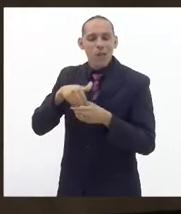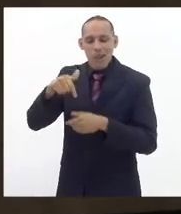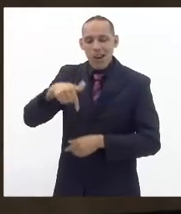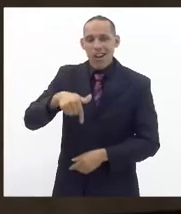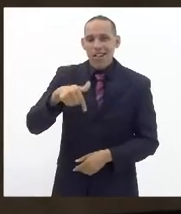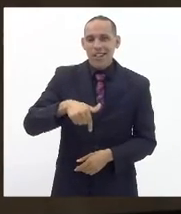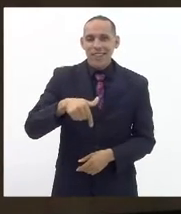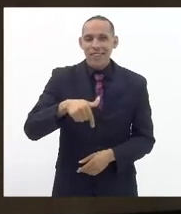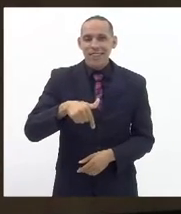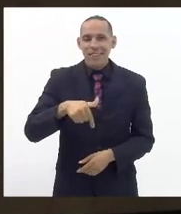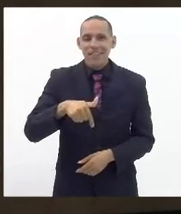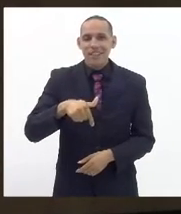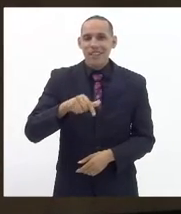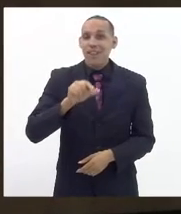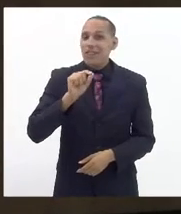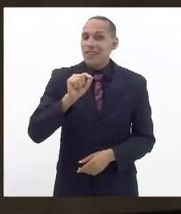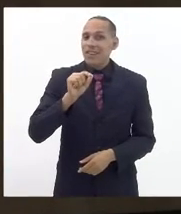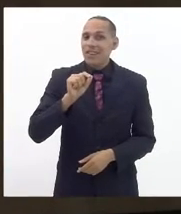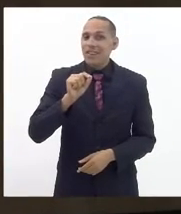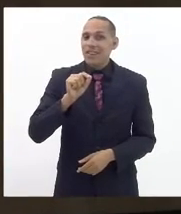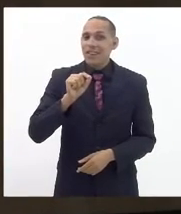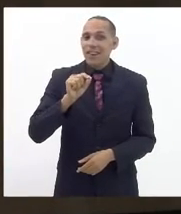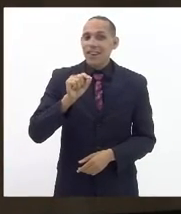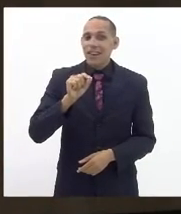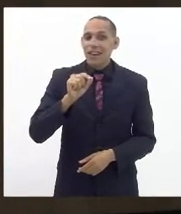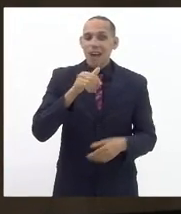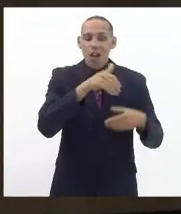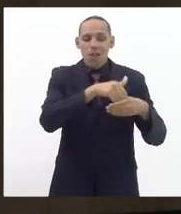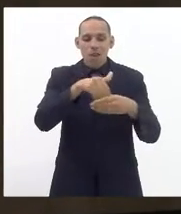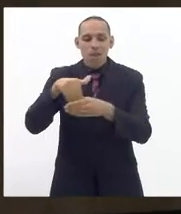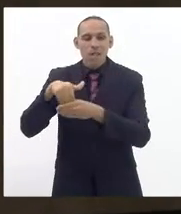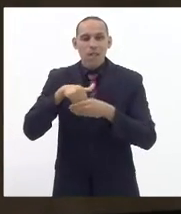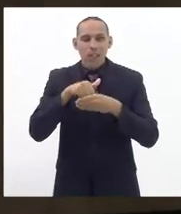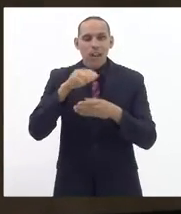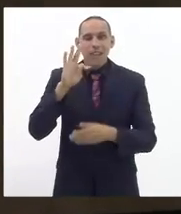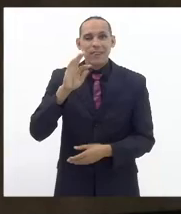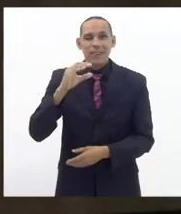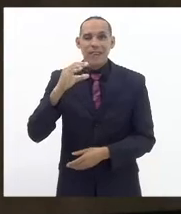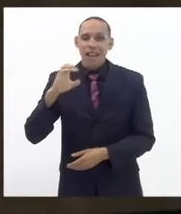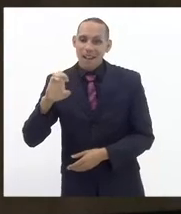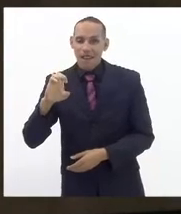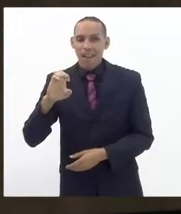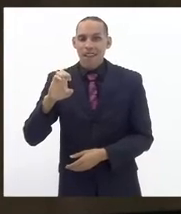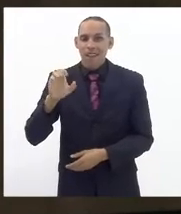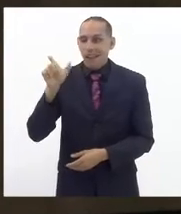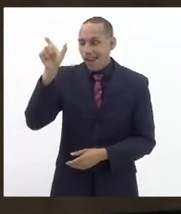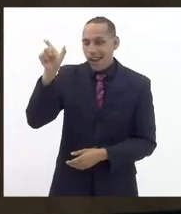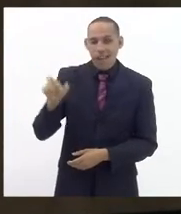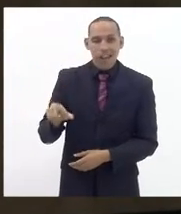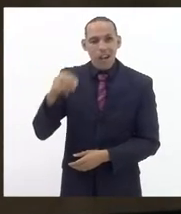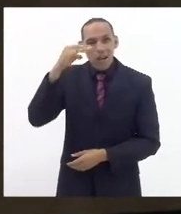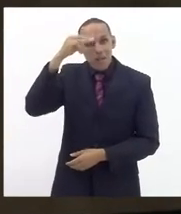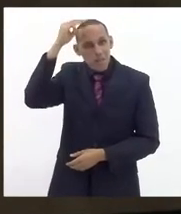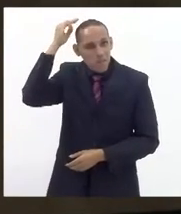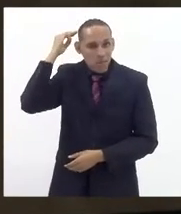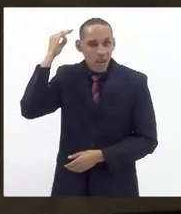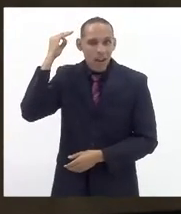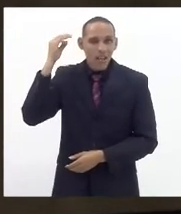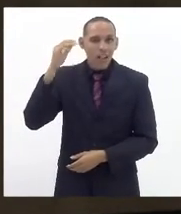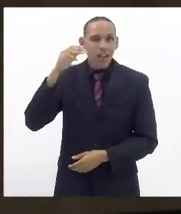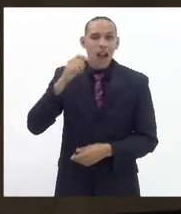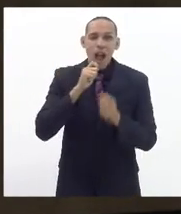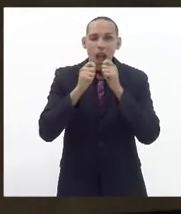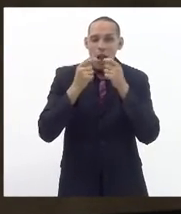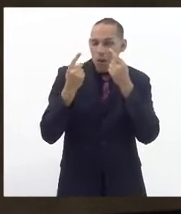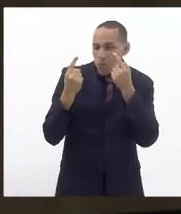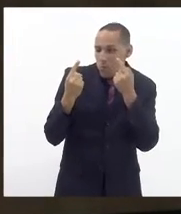casa da eleição do TCE, o deputado Márcio Pacheco é atacado pela